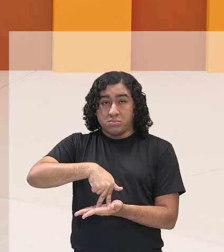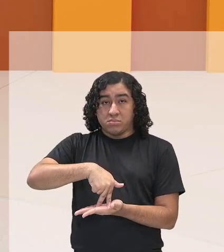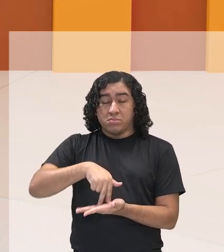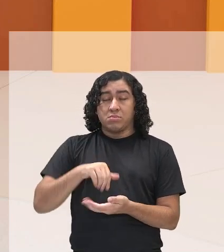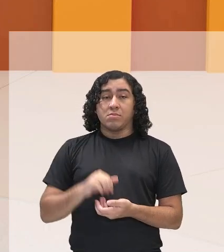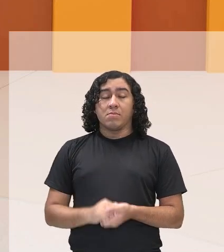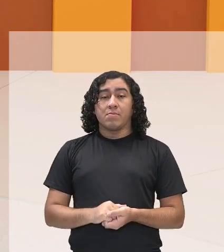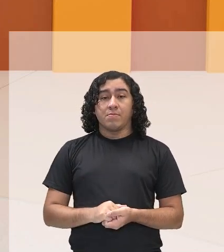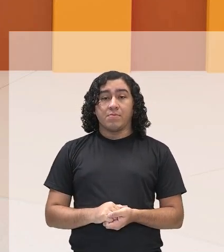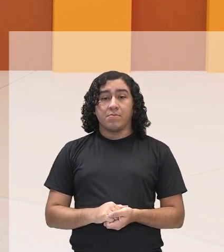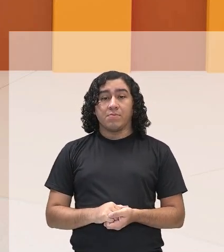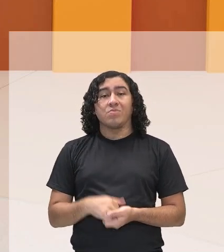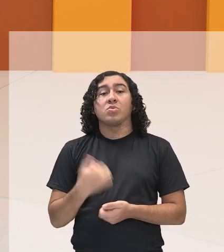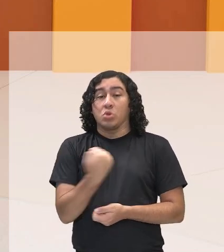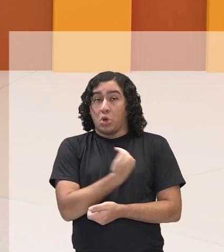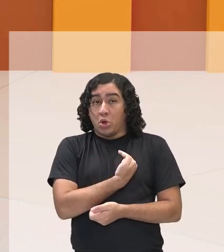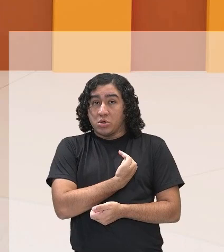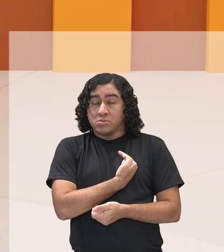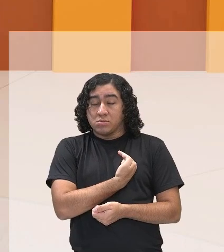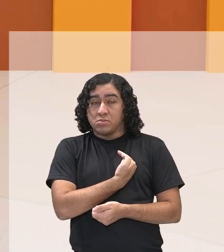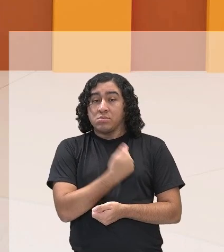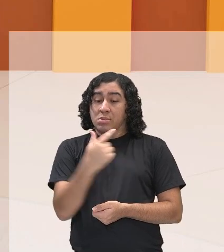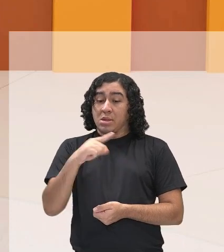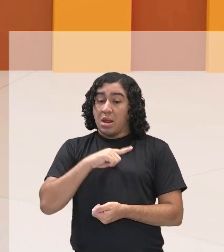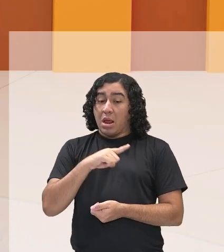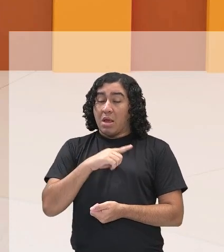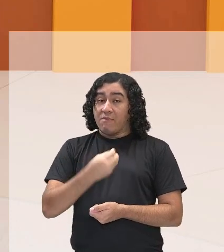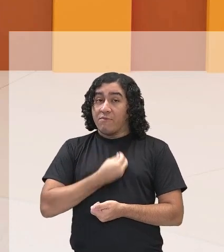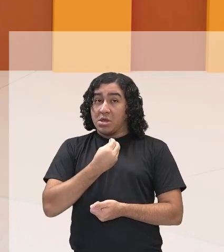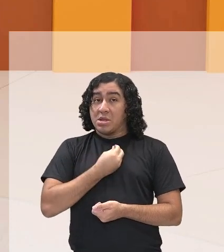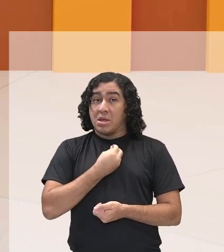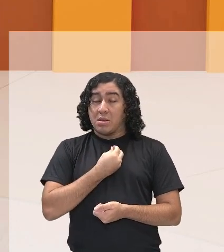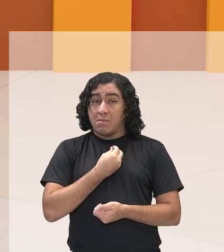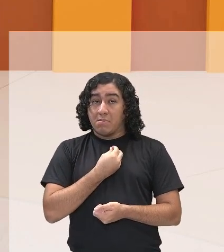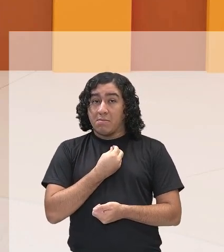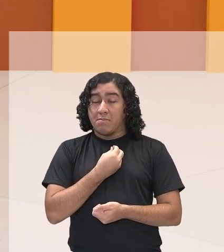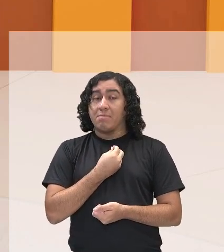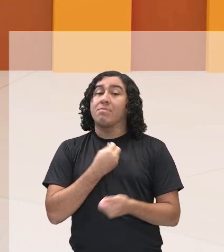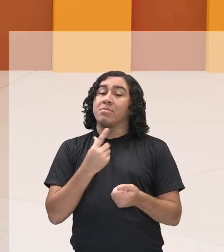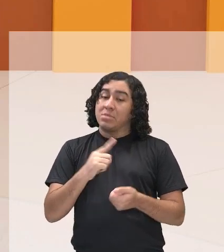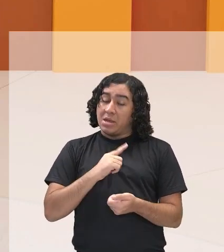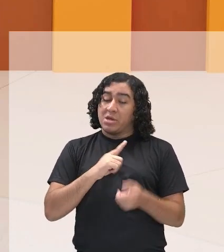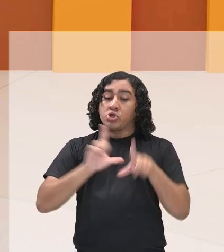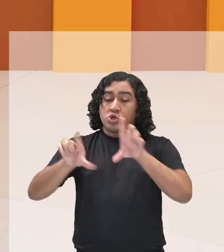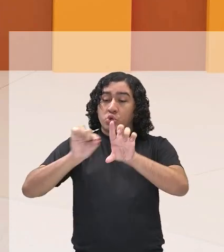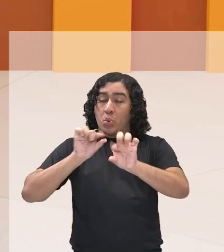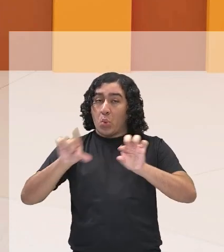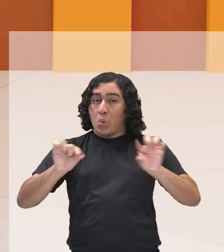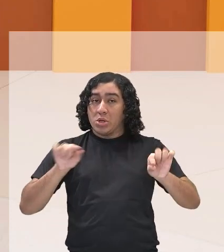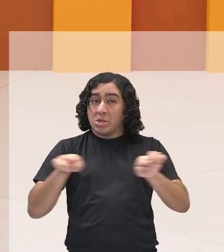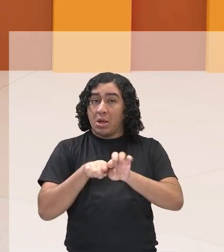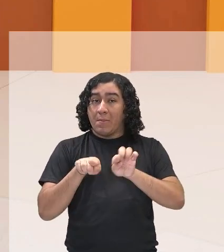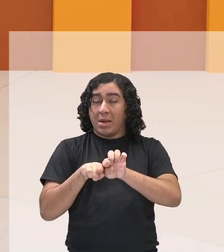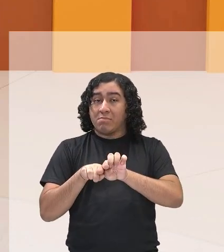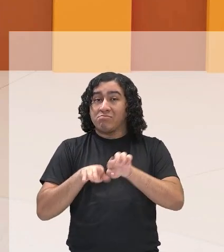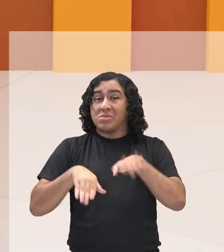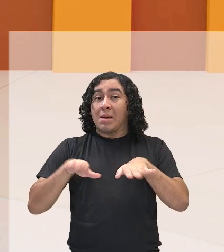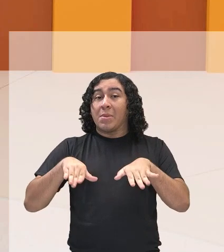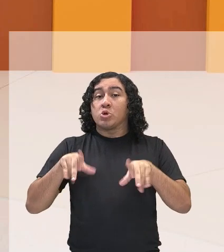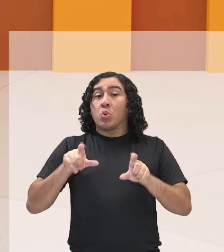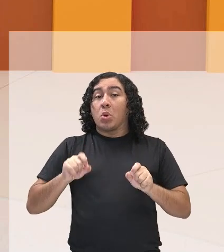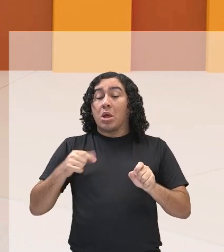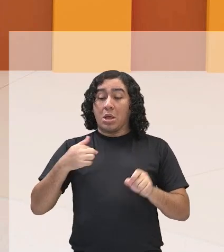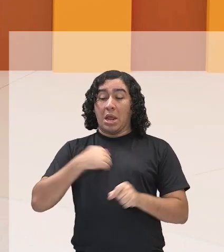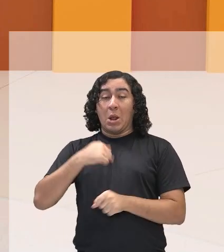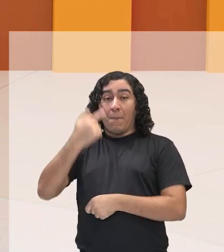Nós fazemos escolhas a partir daquilo que eu valorizo, ou aquilo que eu dou valor.